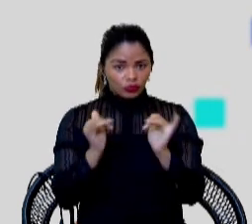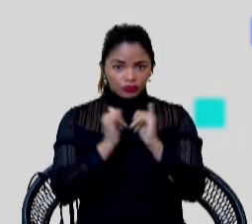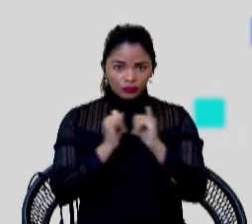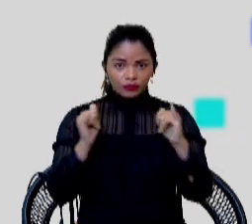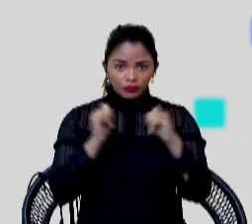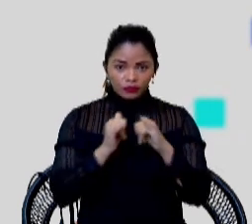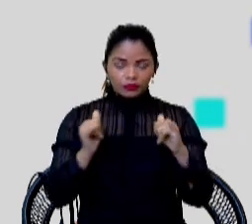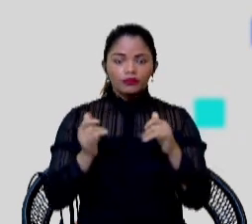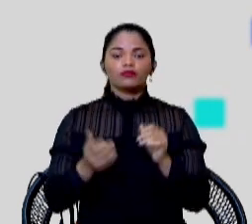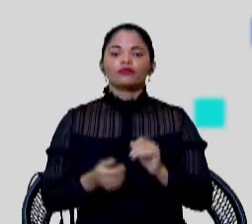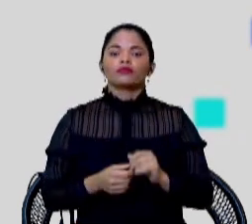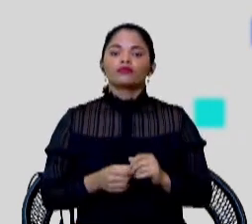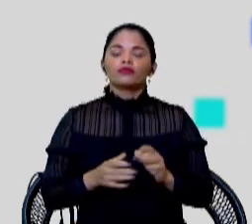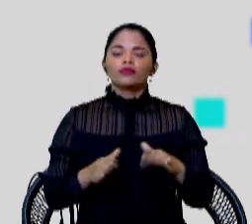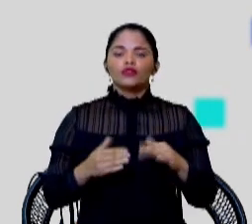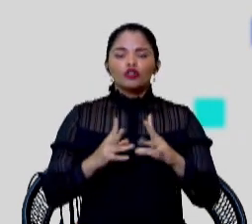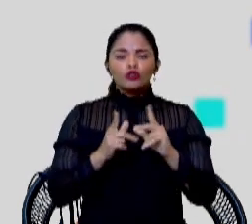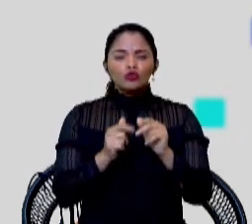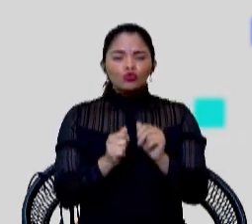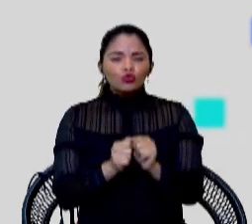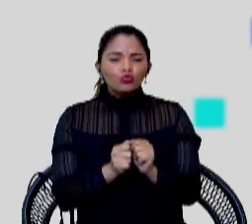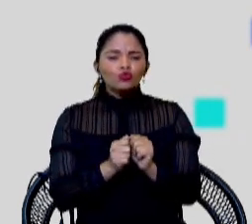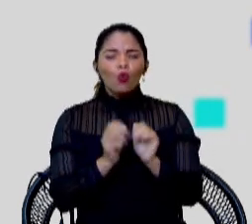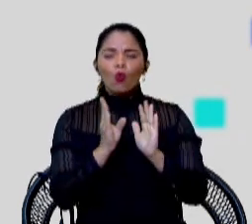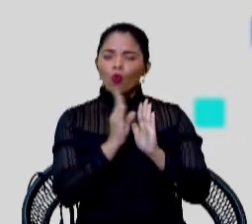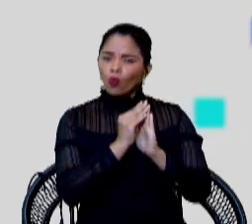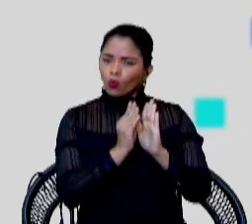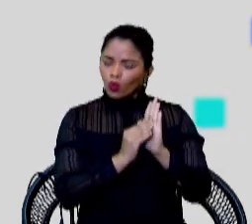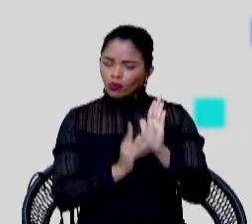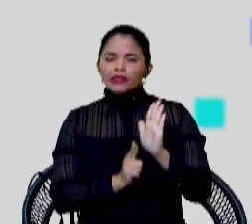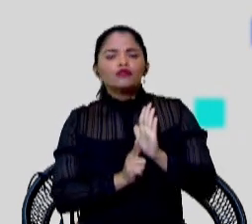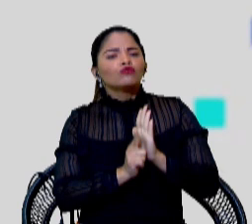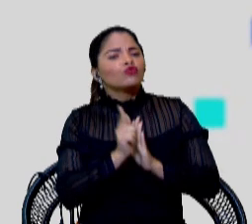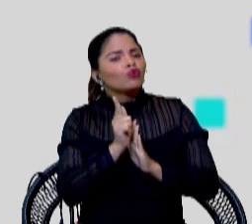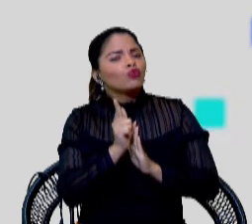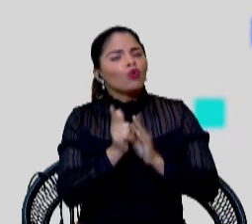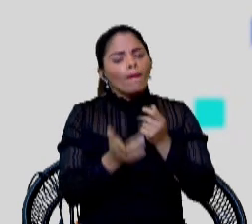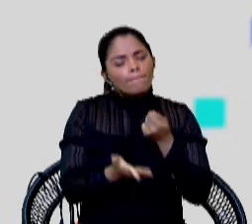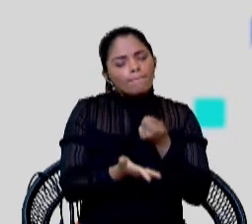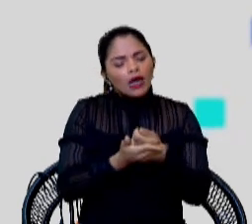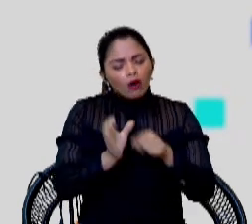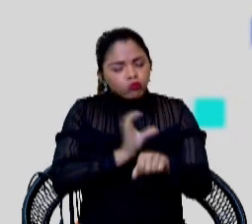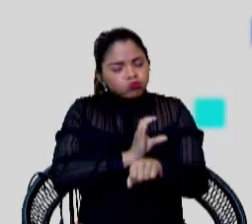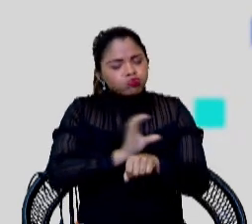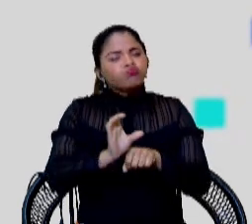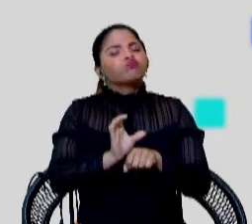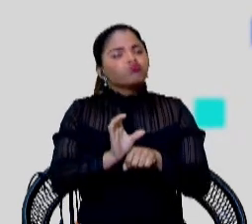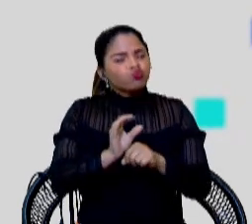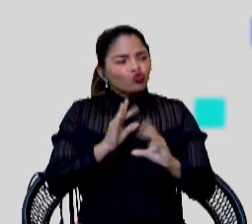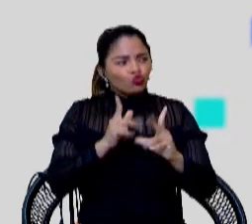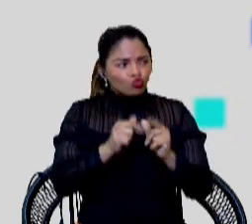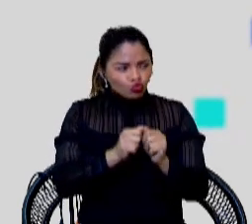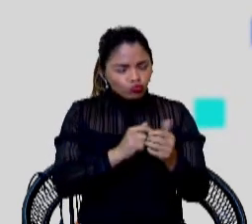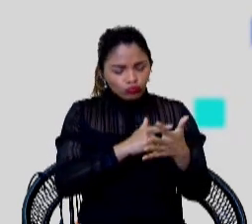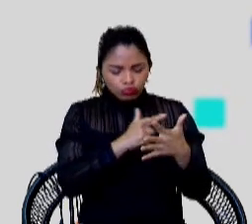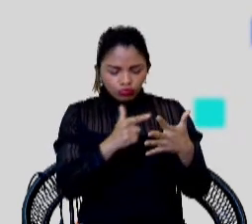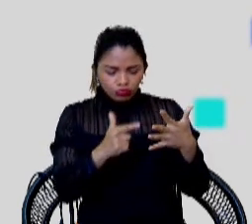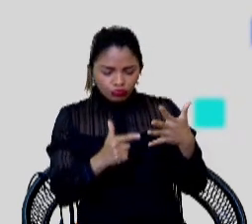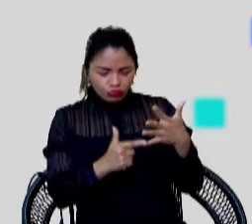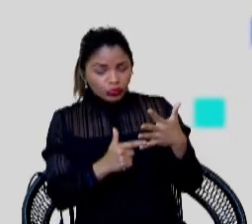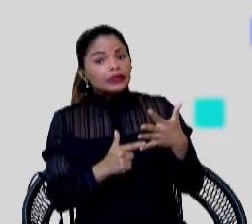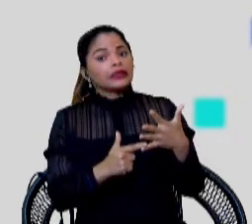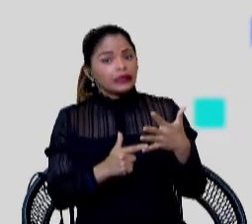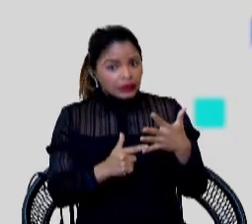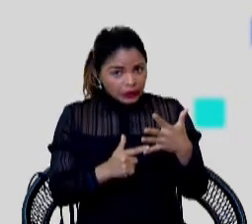anúncios toda a parte de faturamento, de pagamento. Então, é importante vocês fazerem essas configurações, porque vocês não